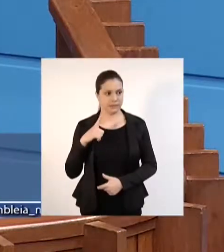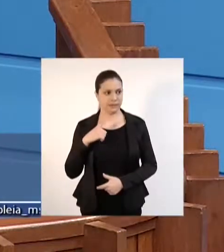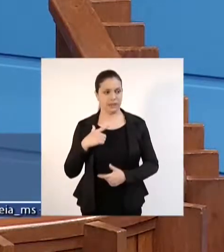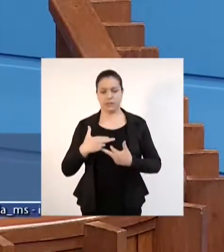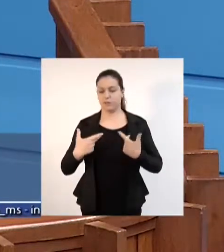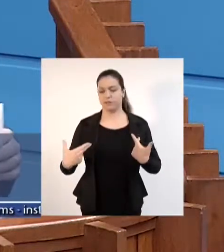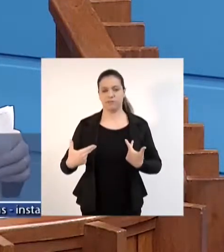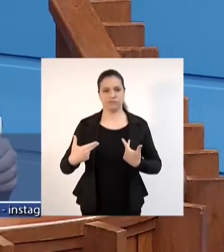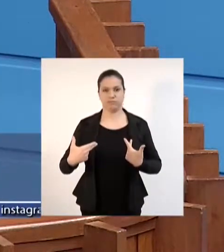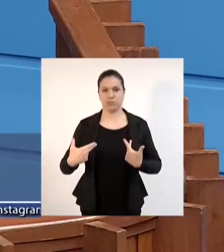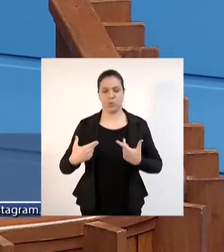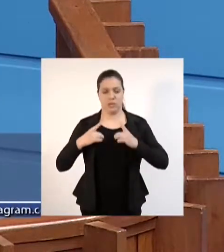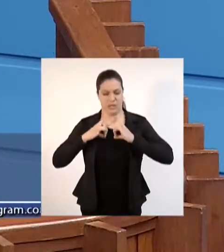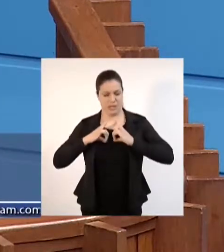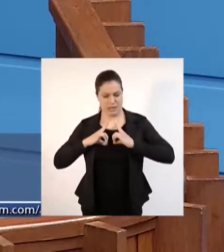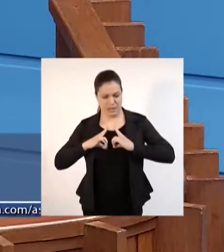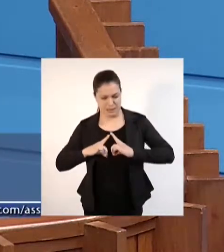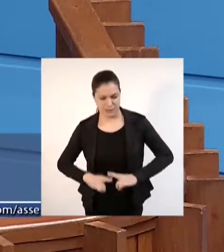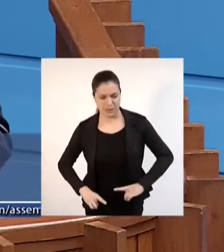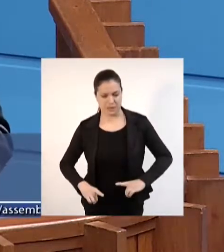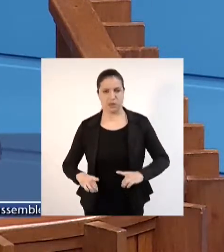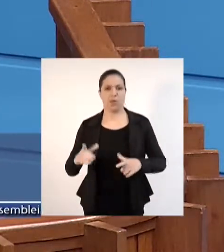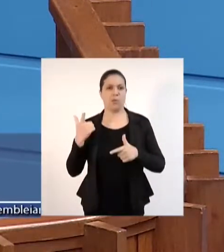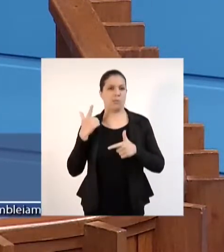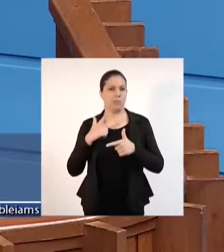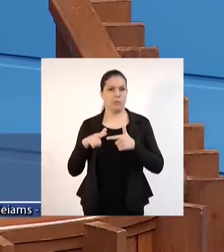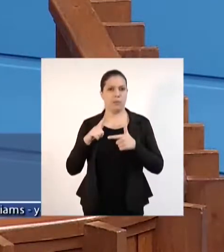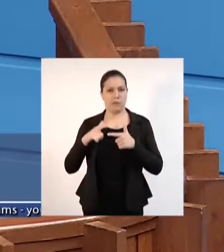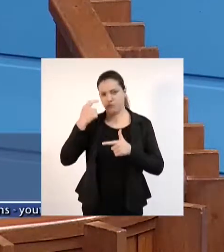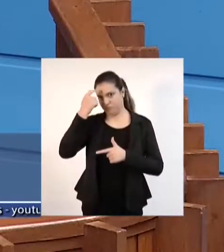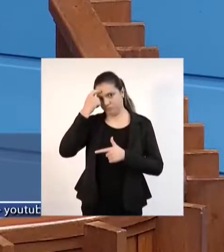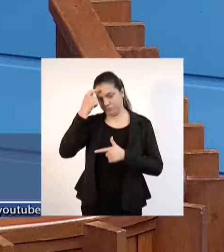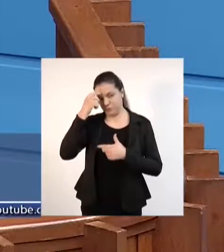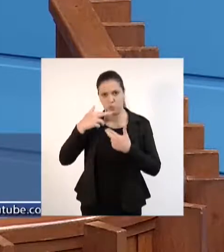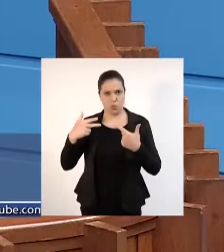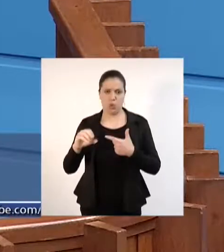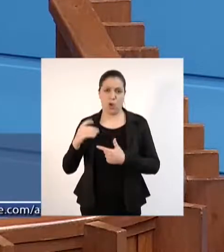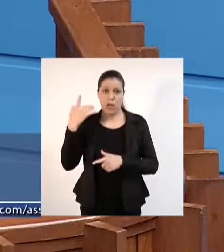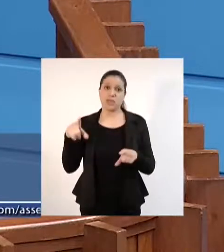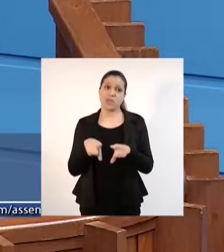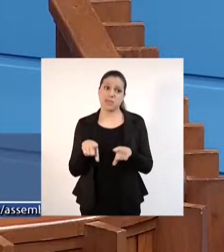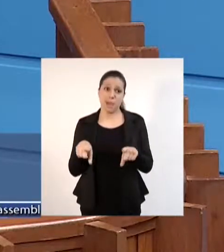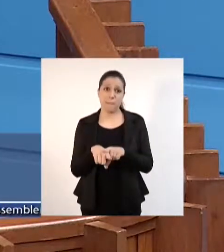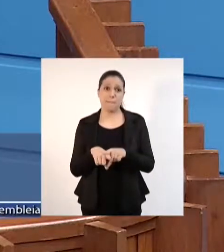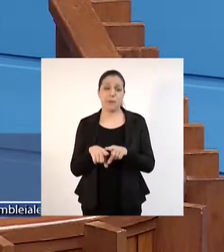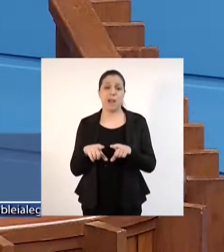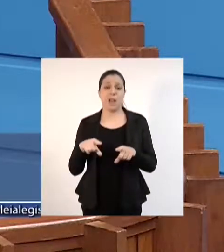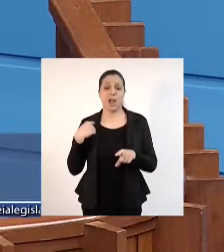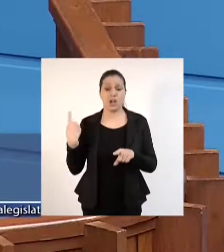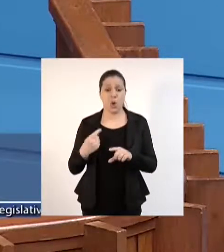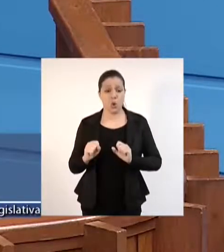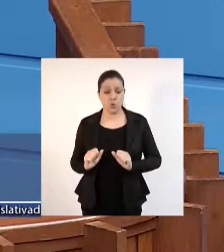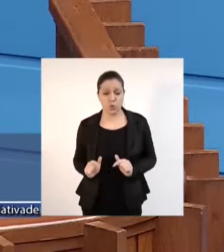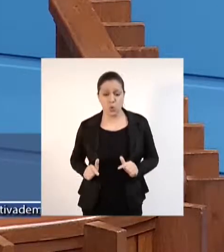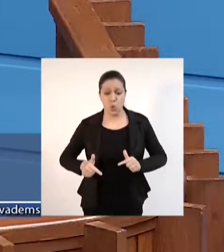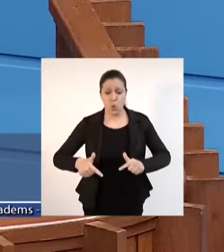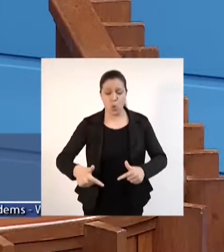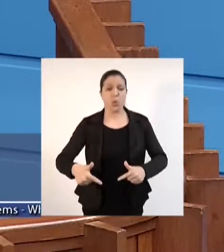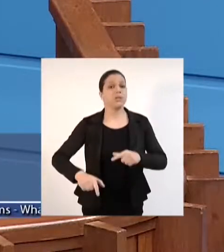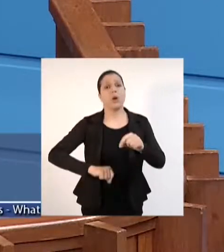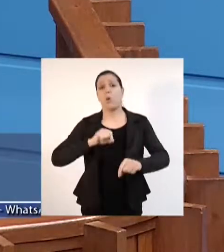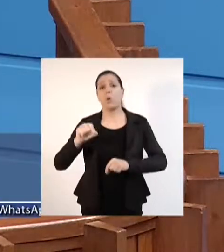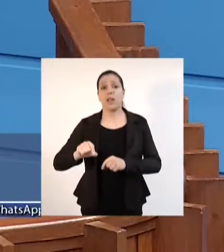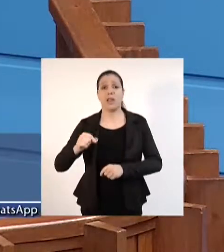síndromes do pânico, enfim, transtornos mentais e combate ao suicídio. Esse é um assunto muito sério, muito grave, que é de